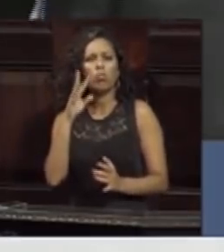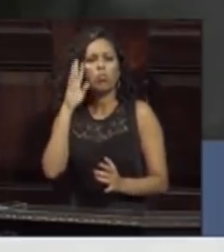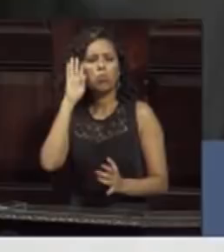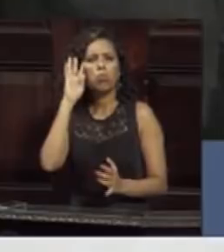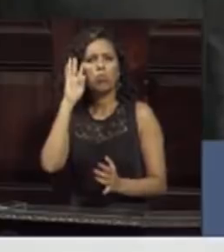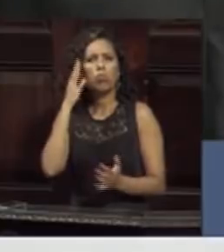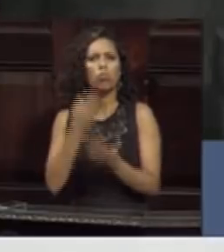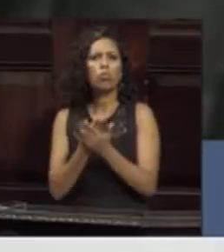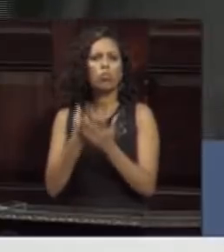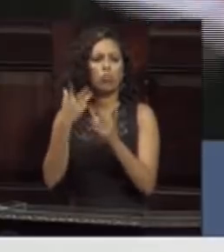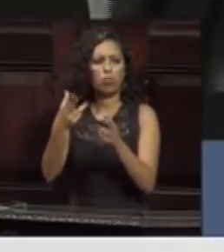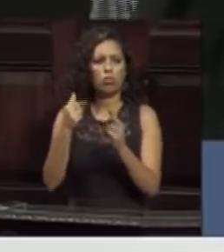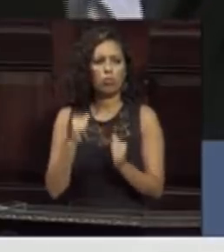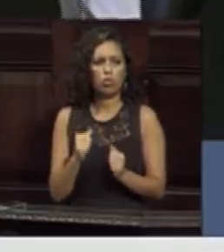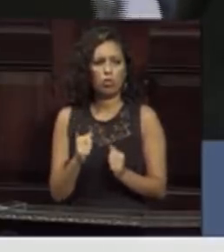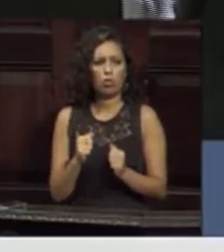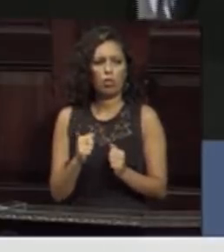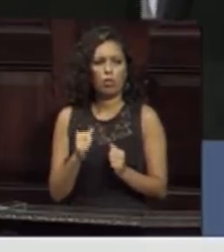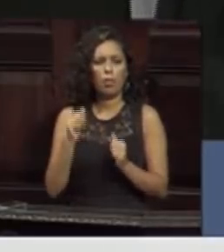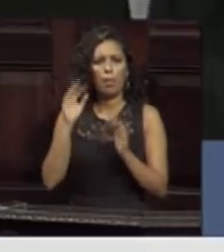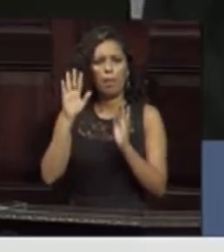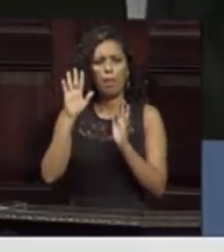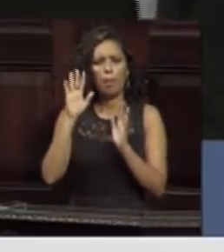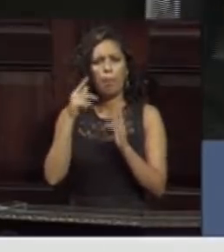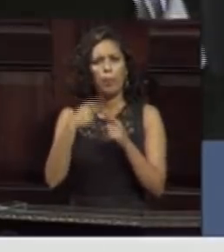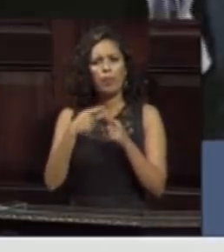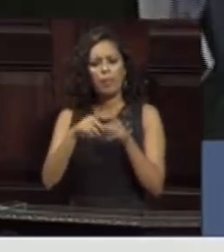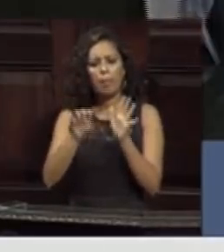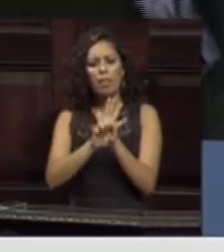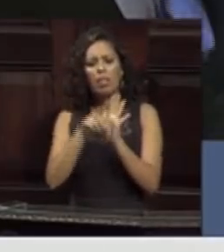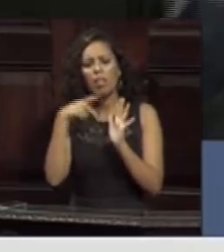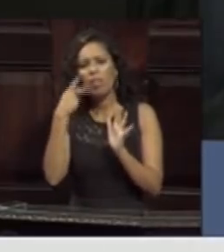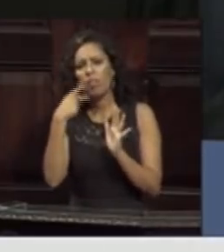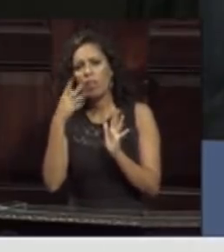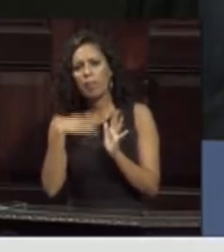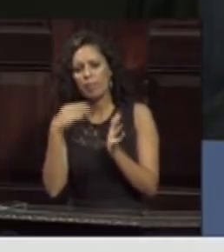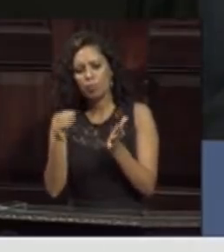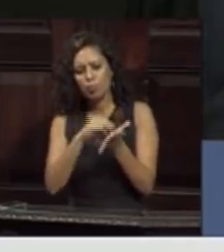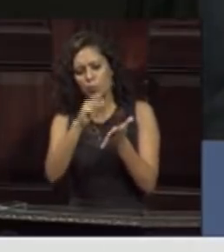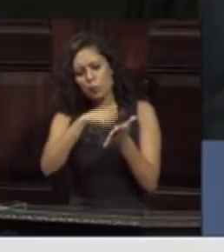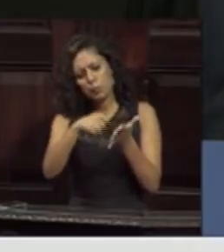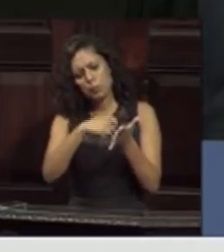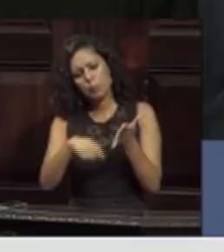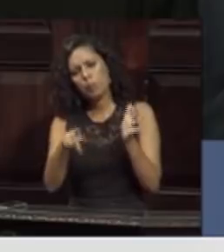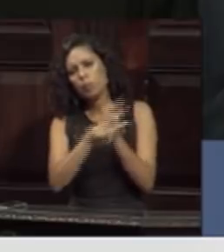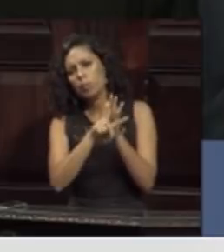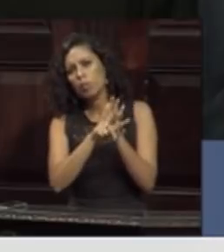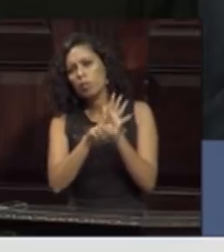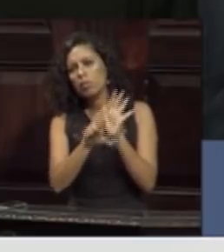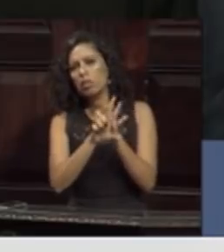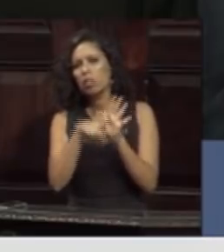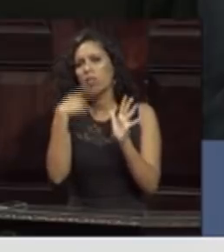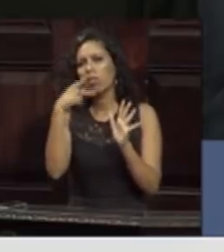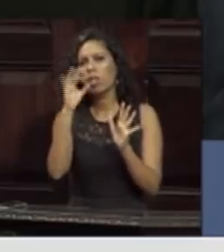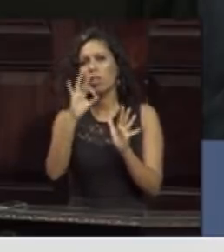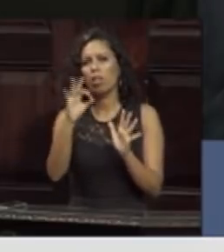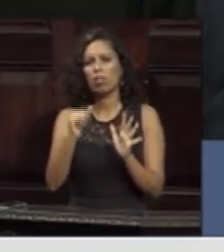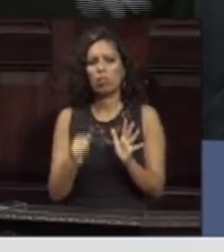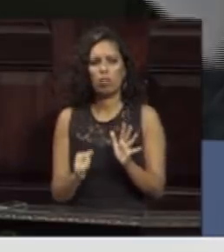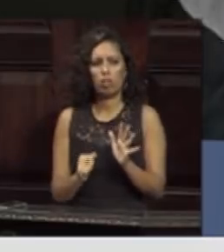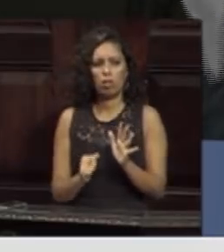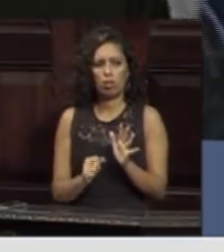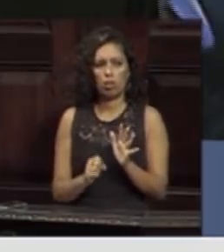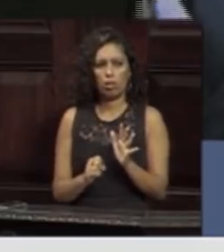uma meta, mas no texto da lei não tem. Então ele está trazendo, como ele falou, quando vira lei,